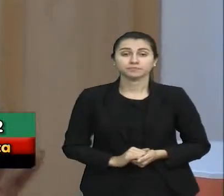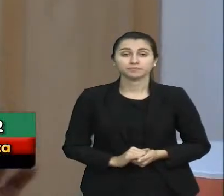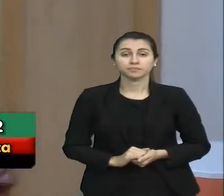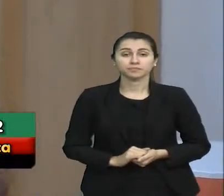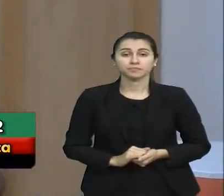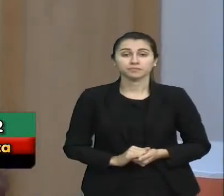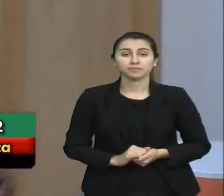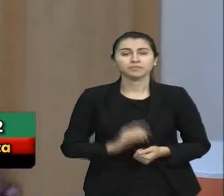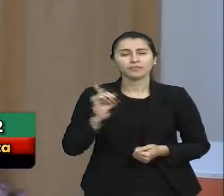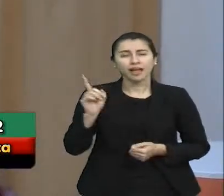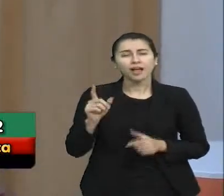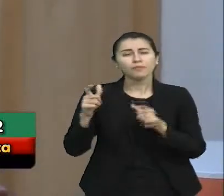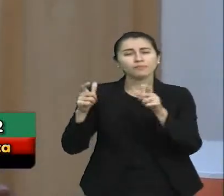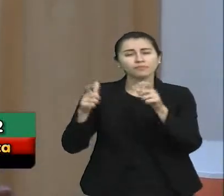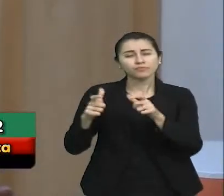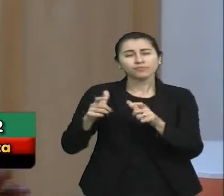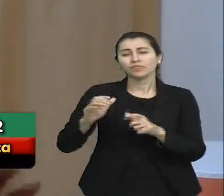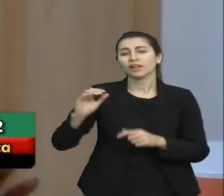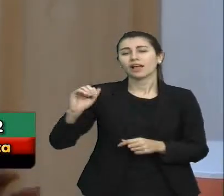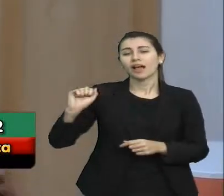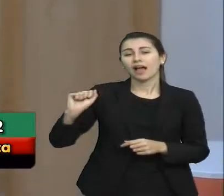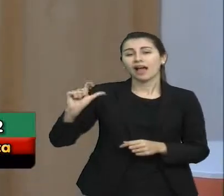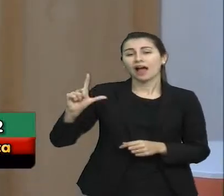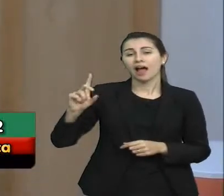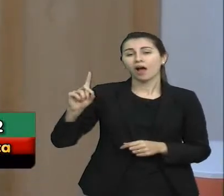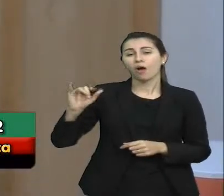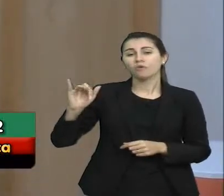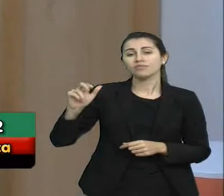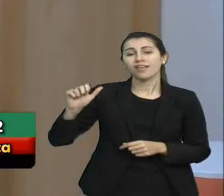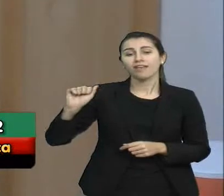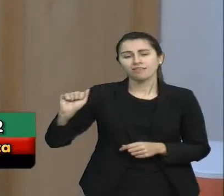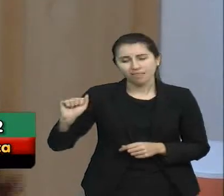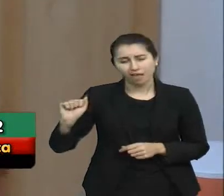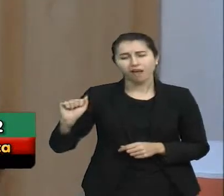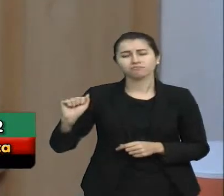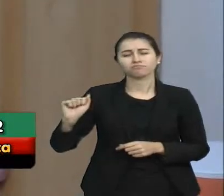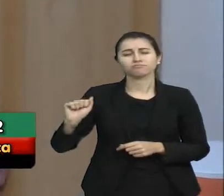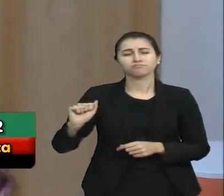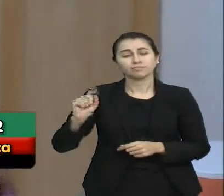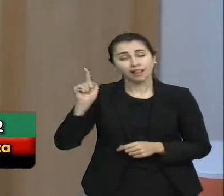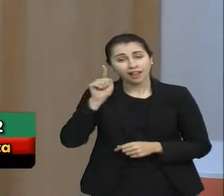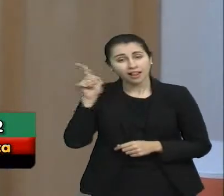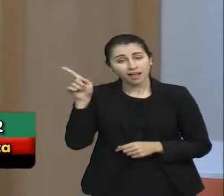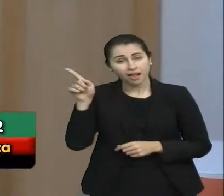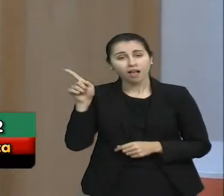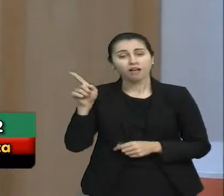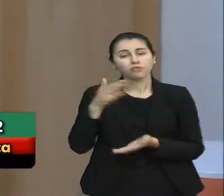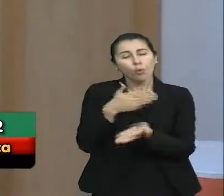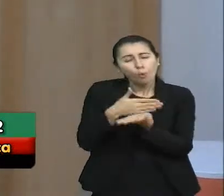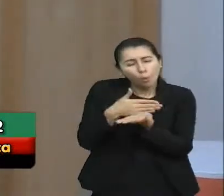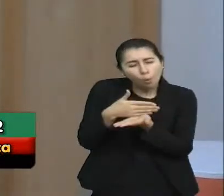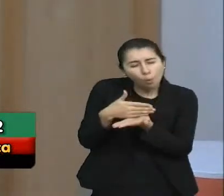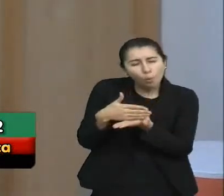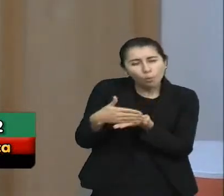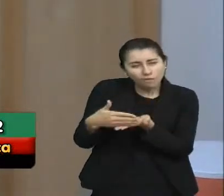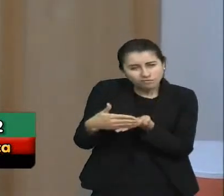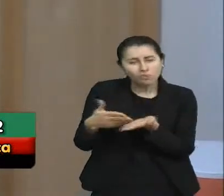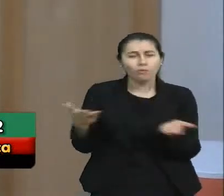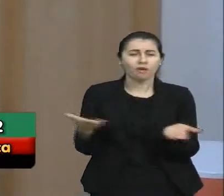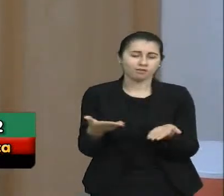Na aldeia foi a Yalorixá, né, que me iniciou aqui.